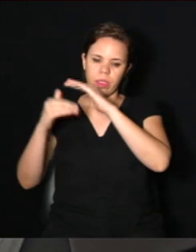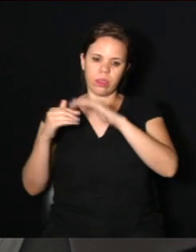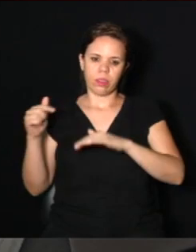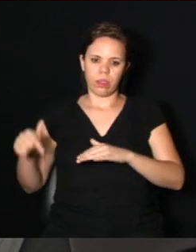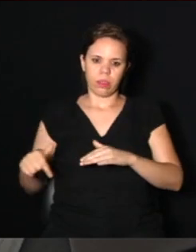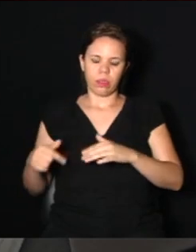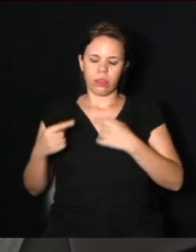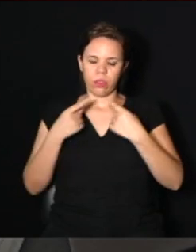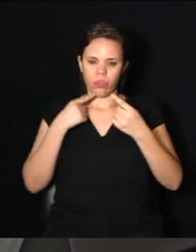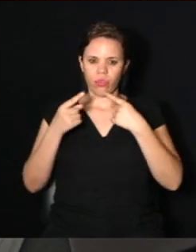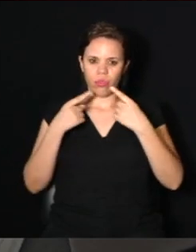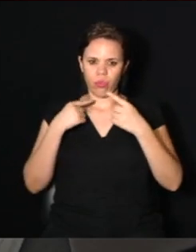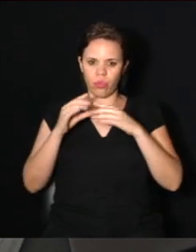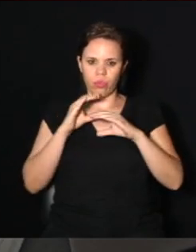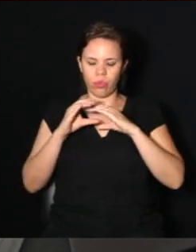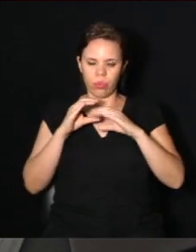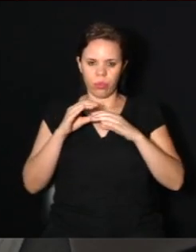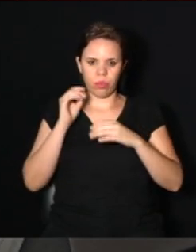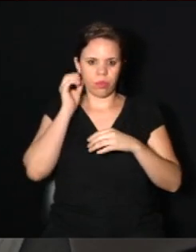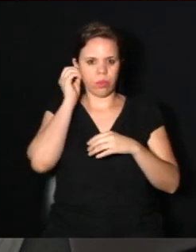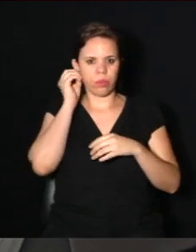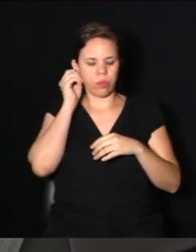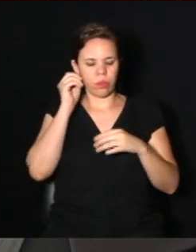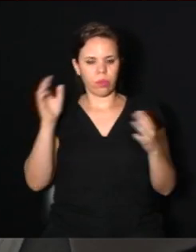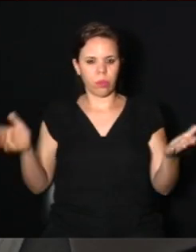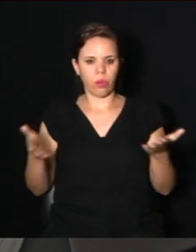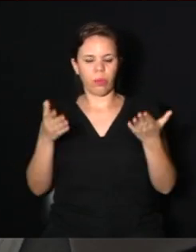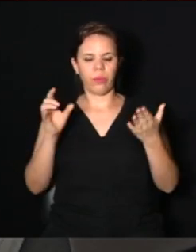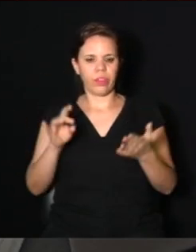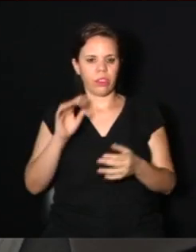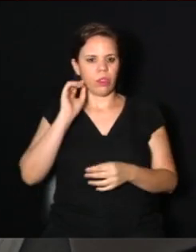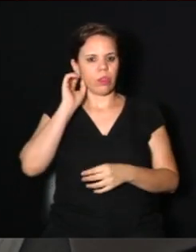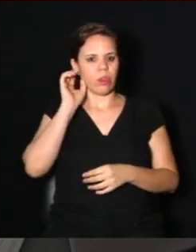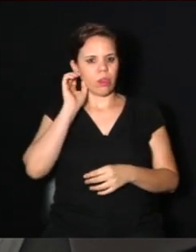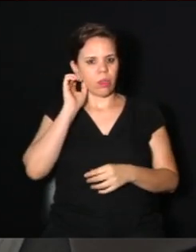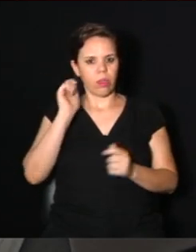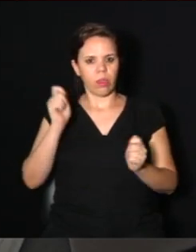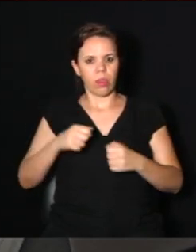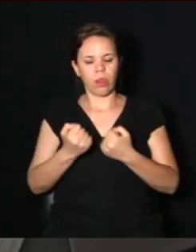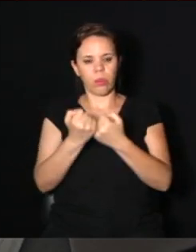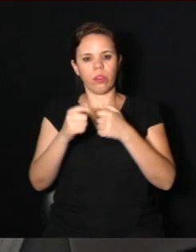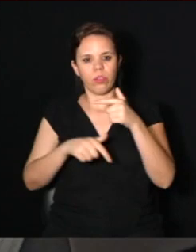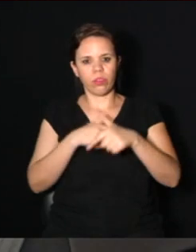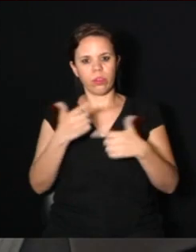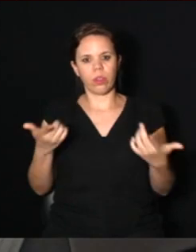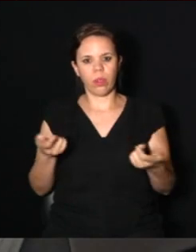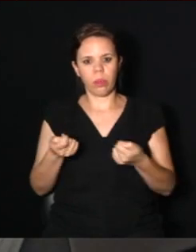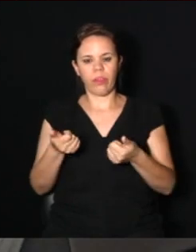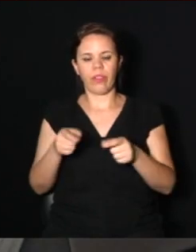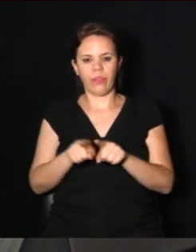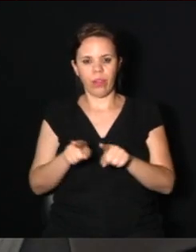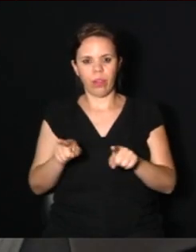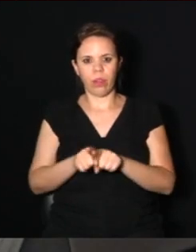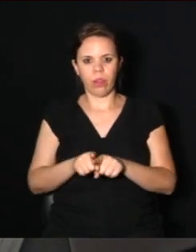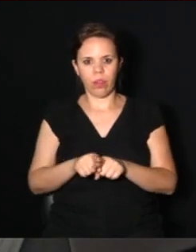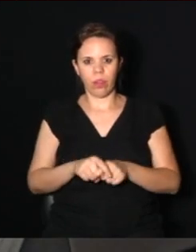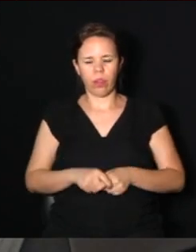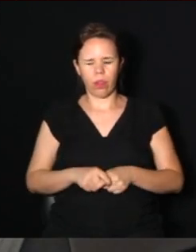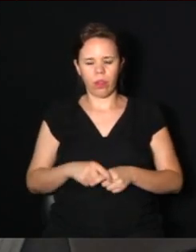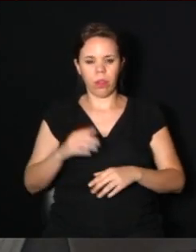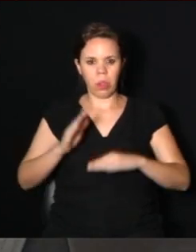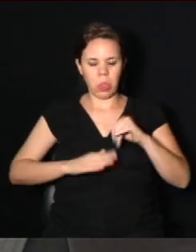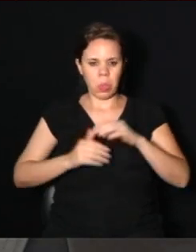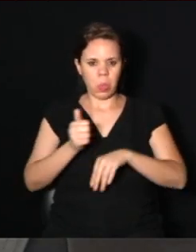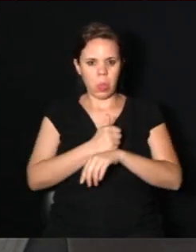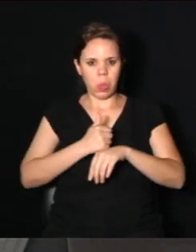nesse diálogo e promover não só condições de trabalho mais favoráveis para os profissionais